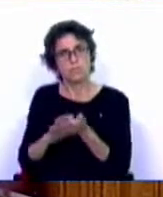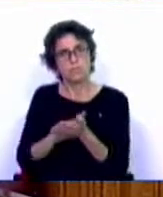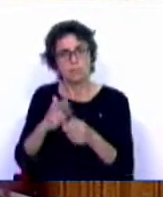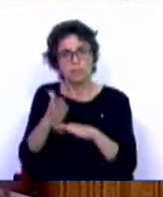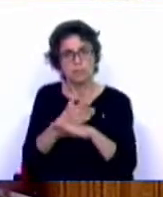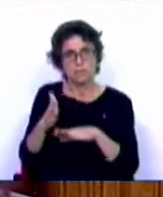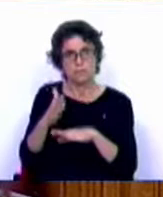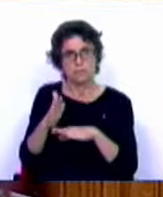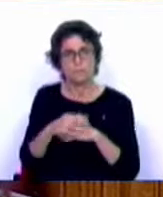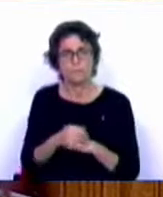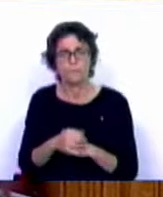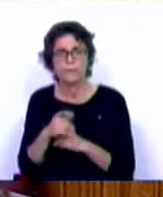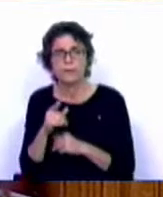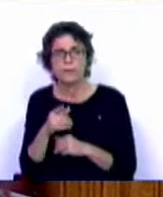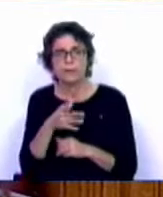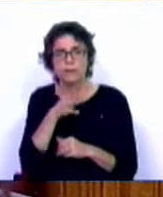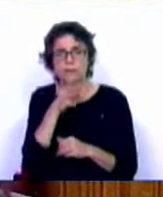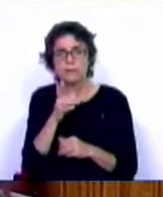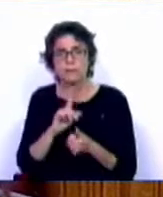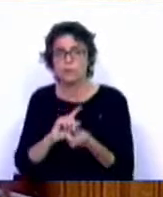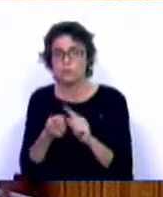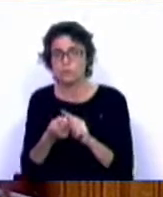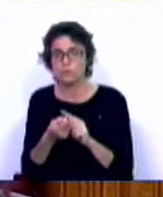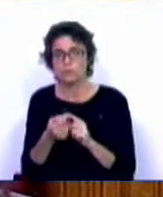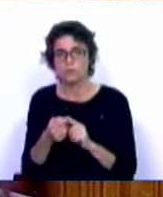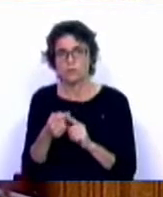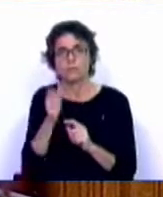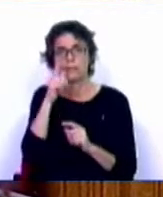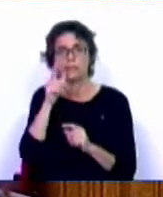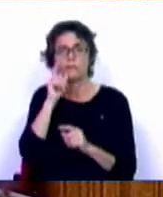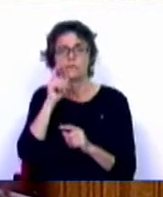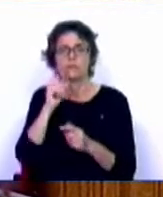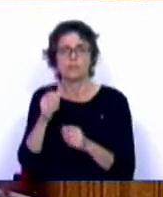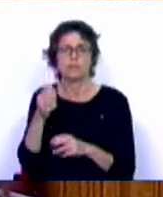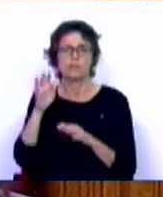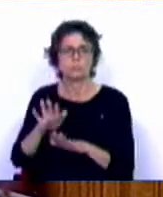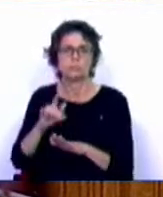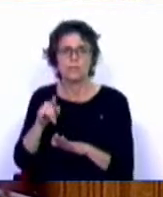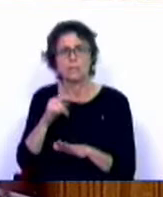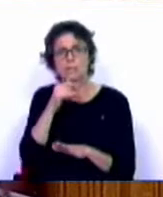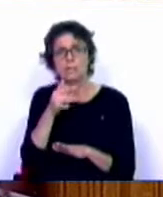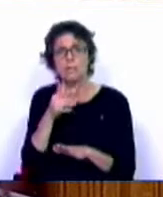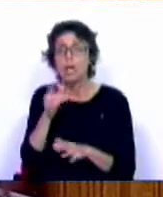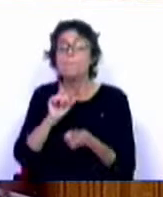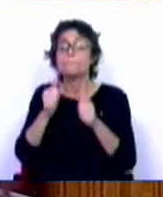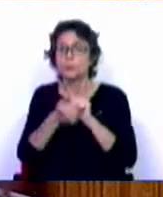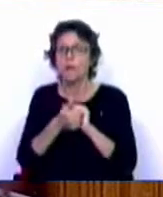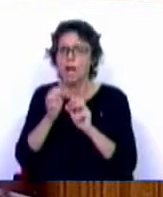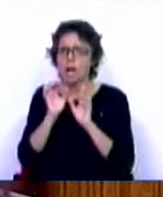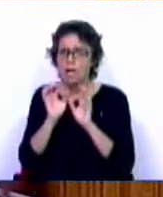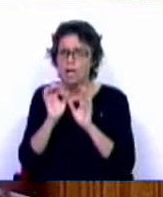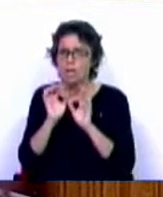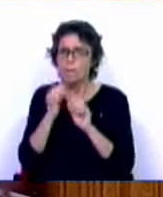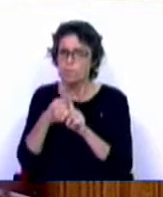separação. Ao contrário do que repetem os paladinos do imobilismo, a metamorfose tem vantagens. E eu não estou a